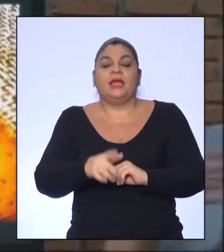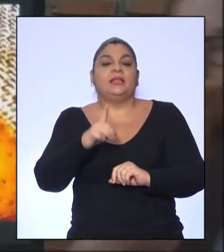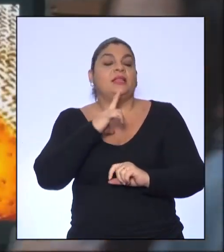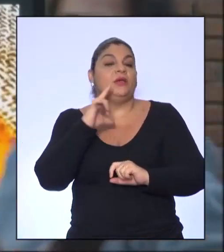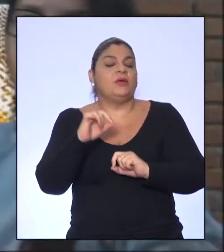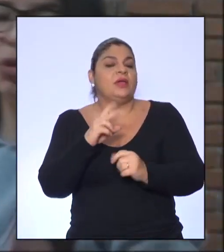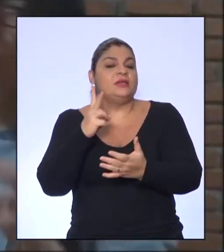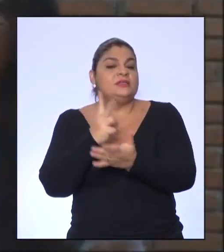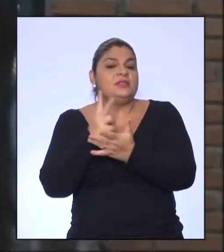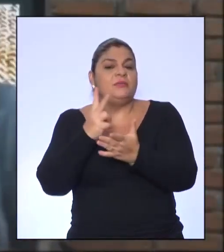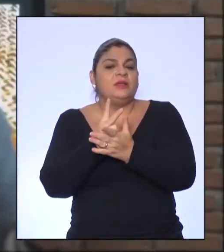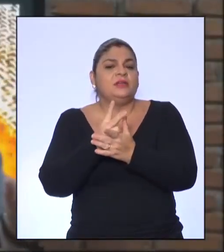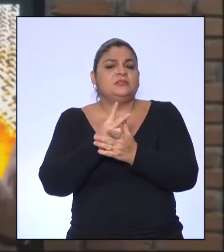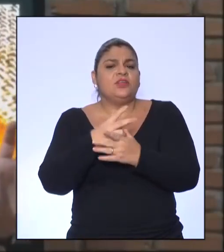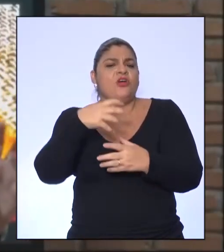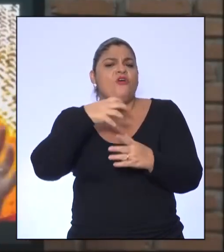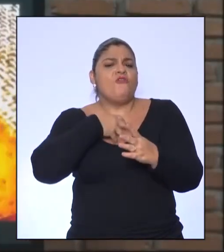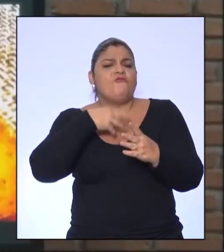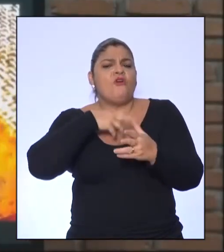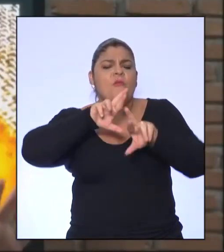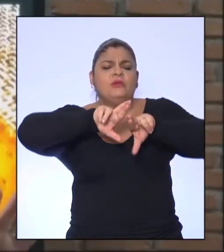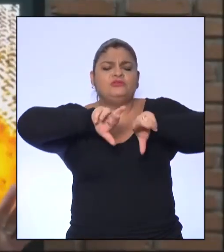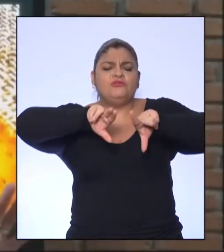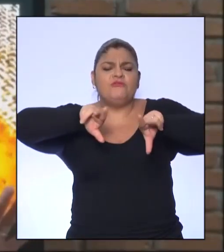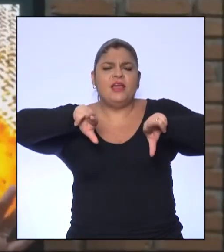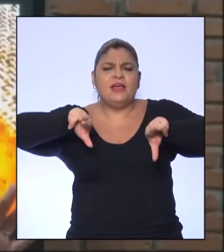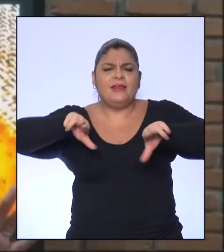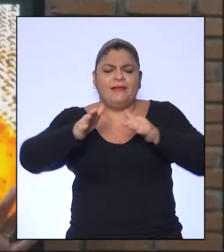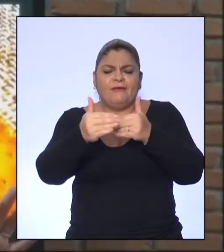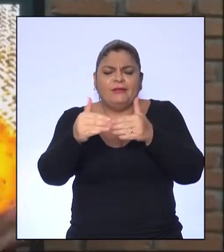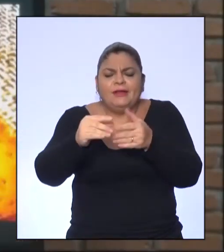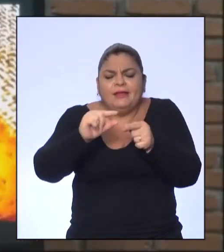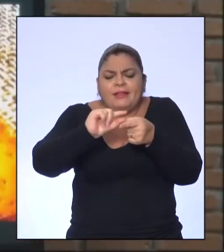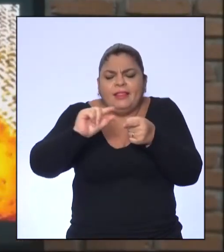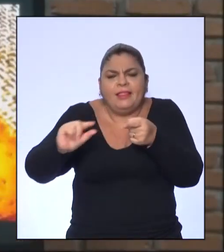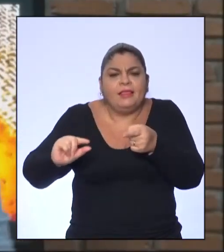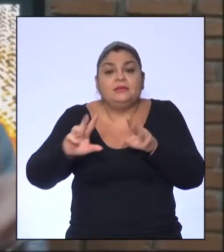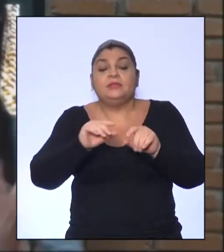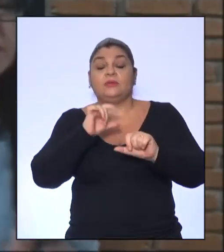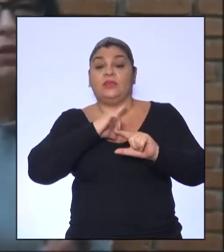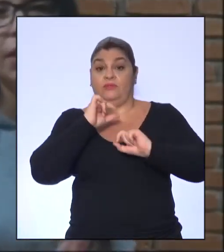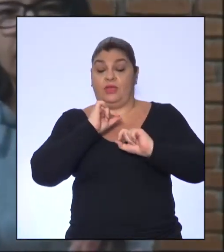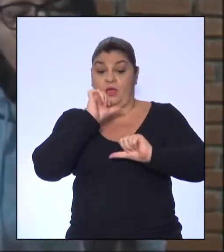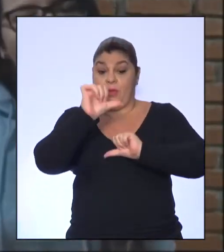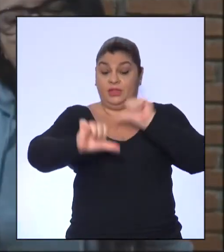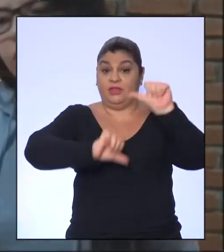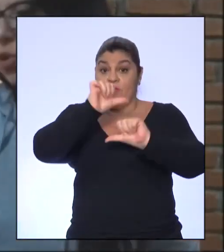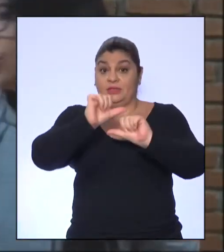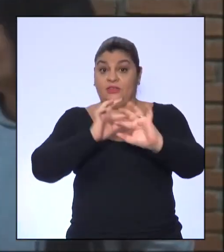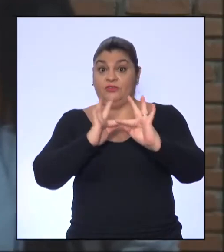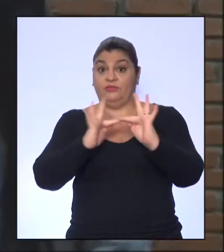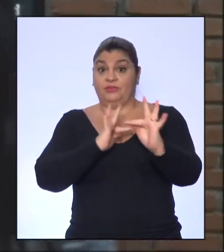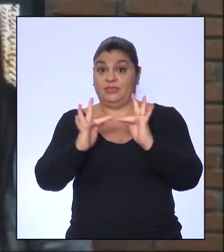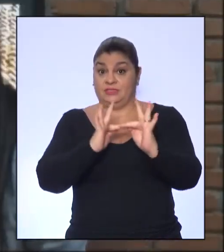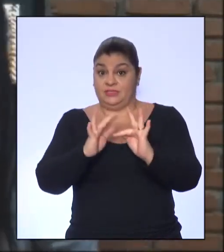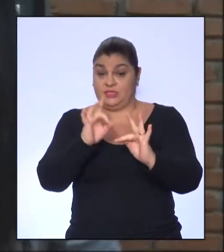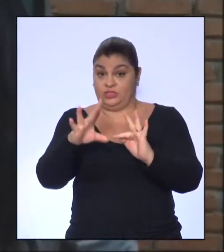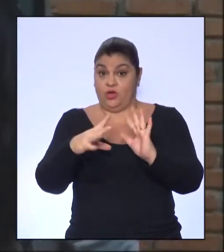vai ser palitinhos ou cubinhos. E aí, até então, ocorreu o quê? Uma transformação física. Ela